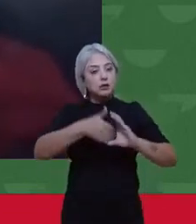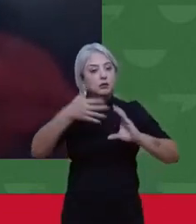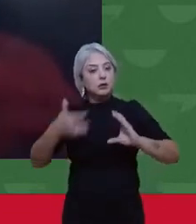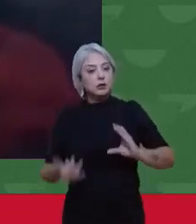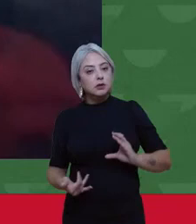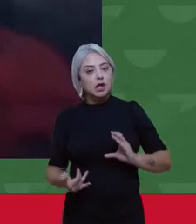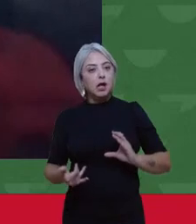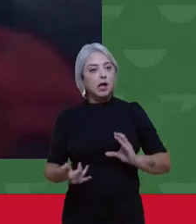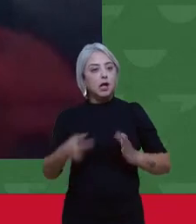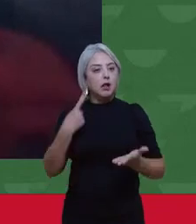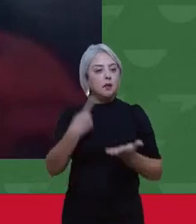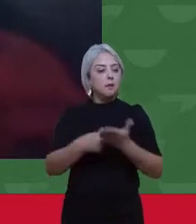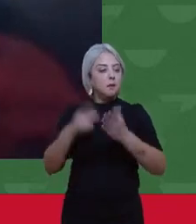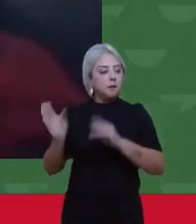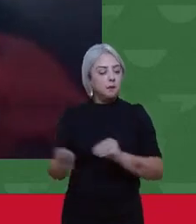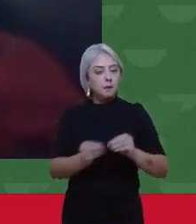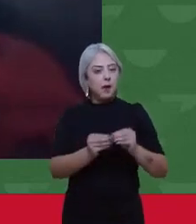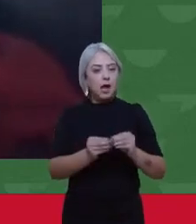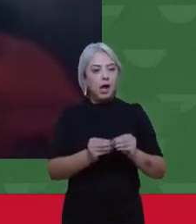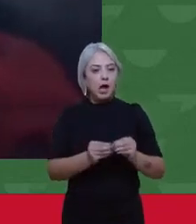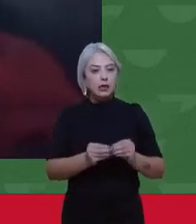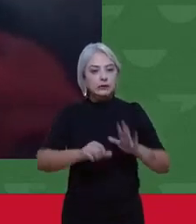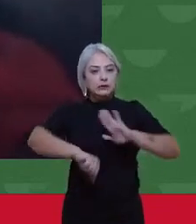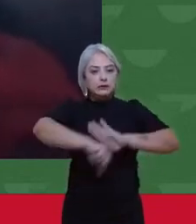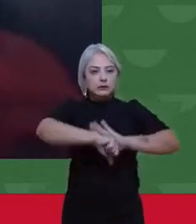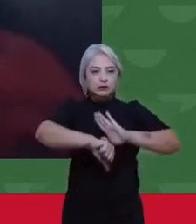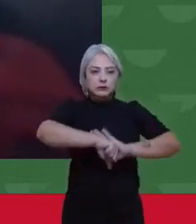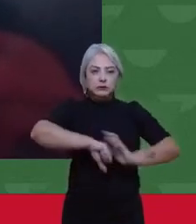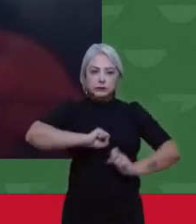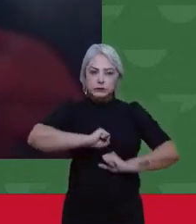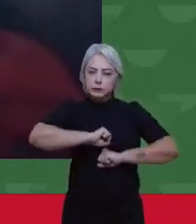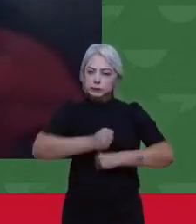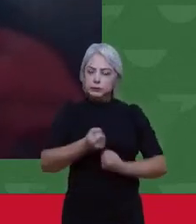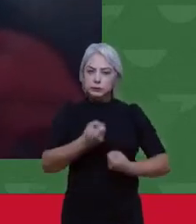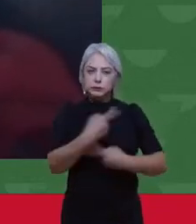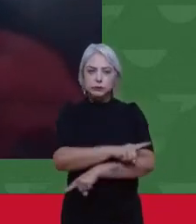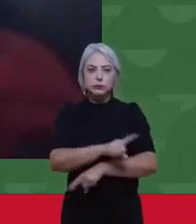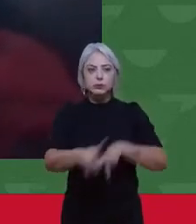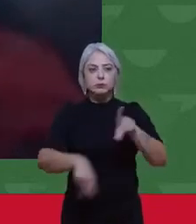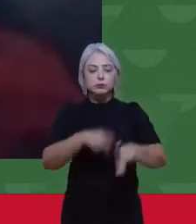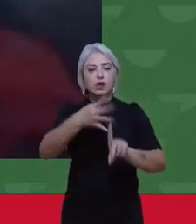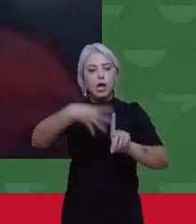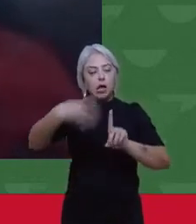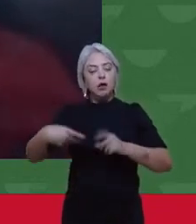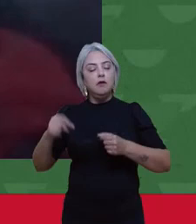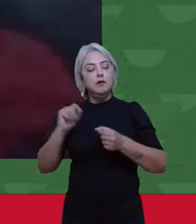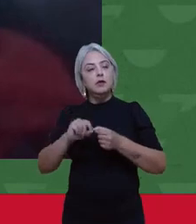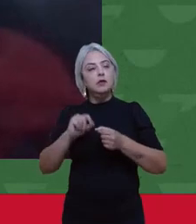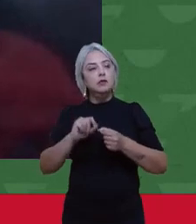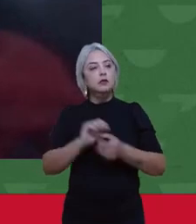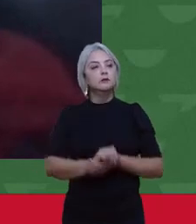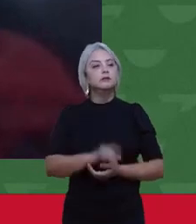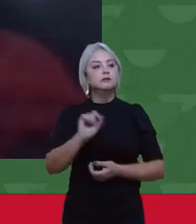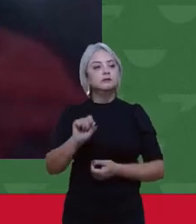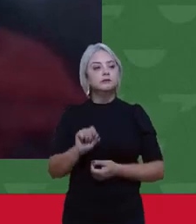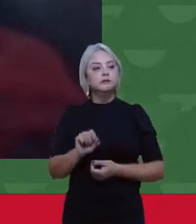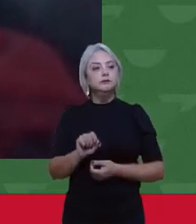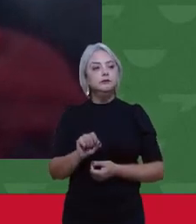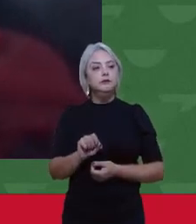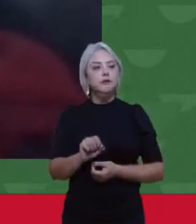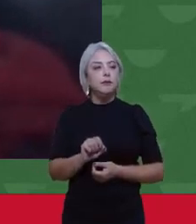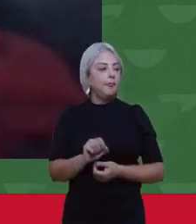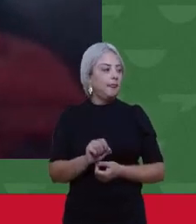caracterizar como parte dos crimes de ódio contra a população LGBTI. E fizemos ali o